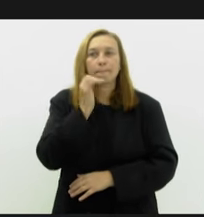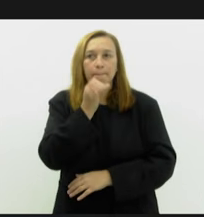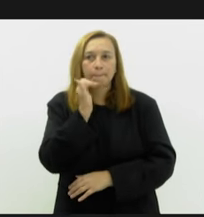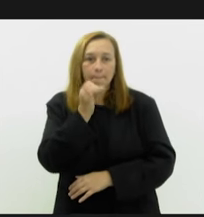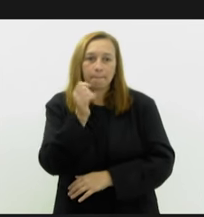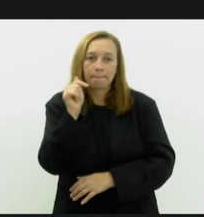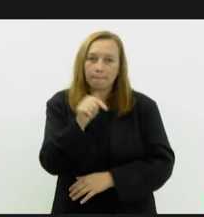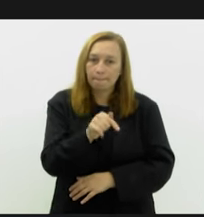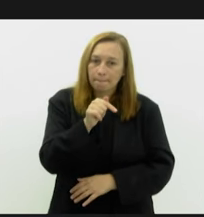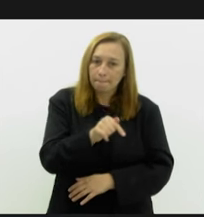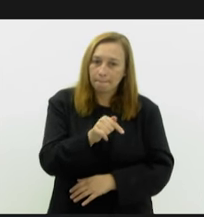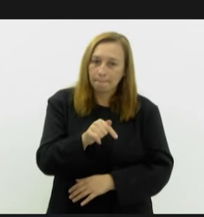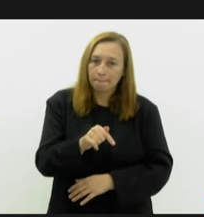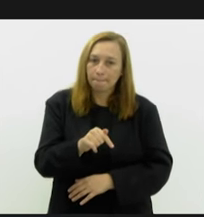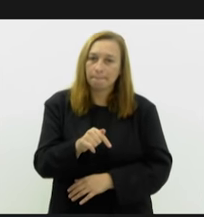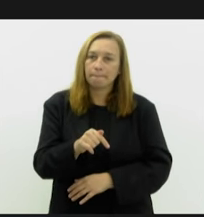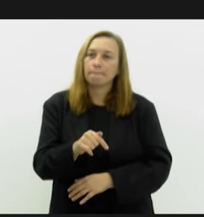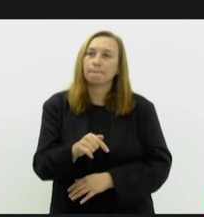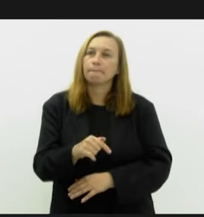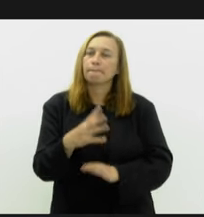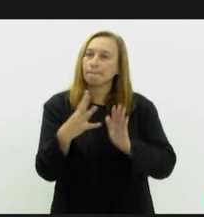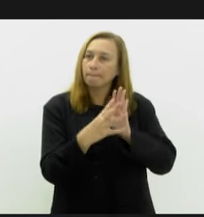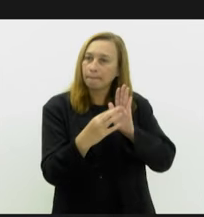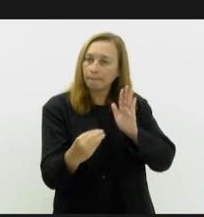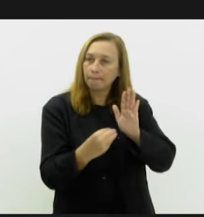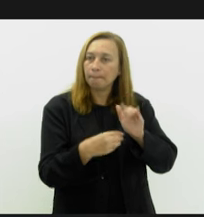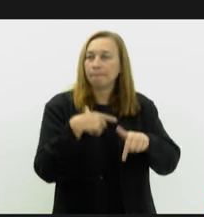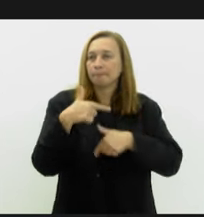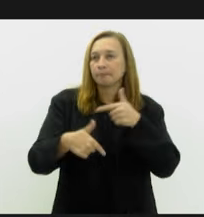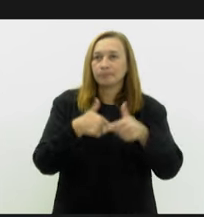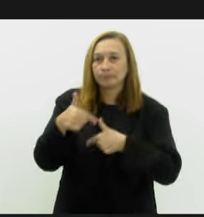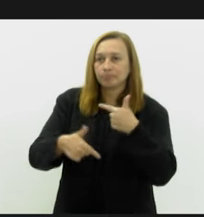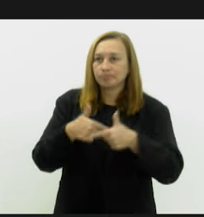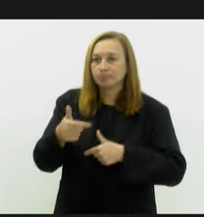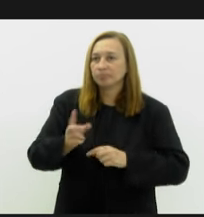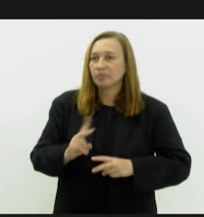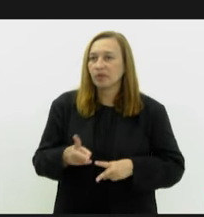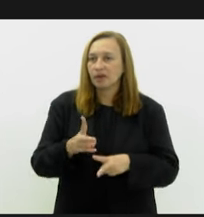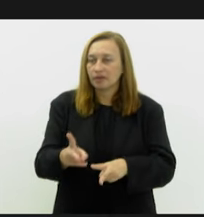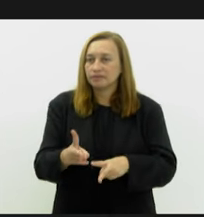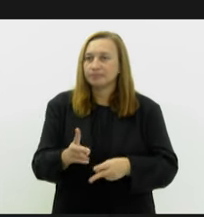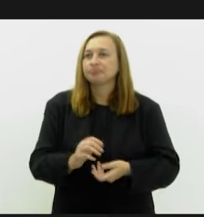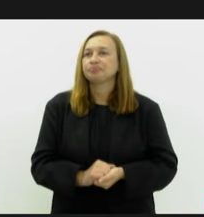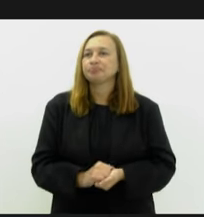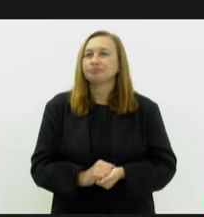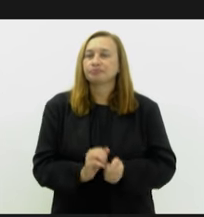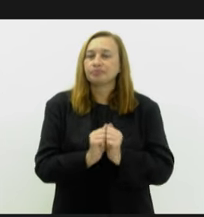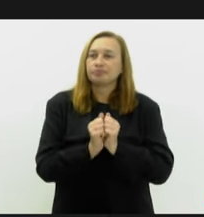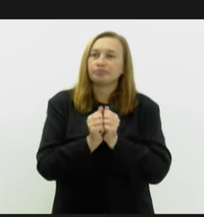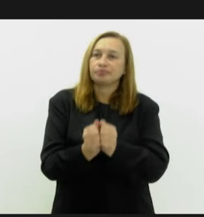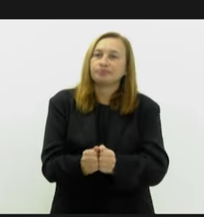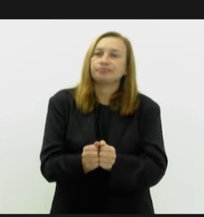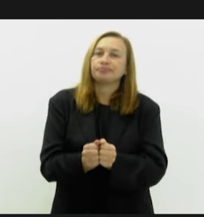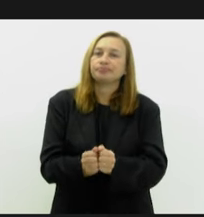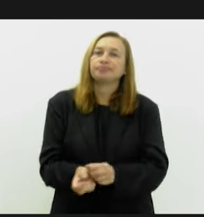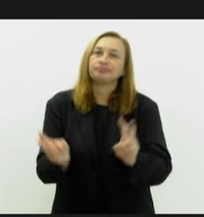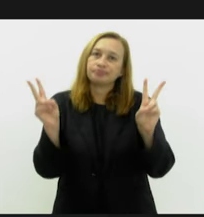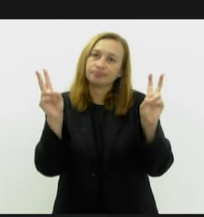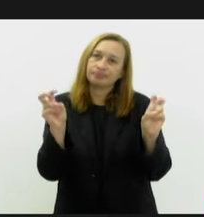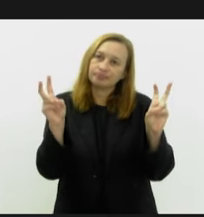relatado, e é um exemplo de trabalho que está sempre envolvido, não apenas nas